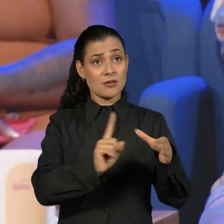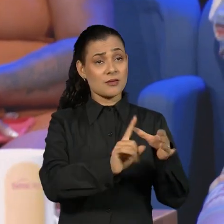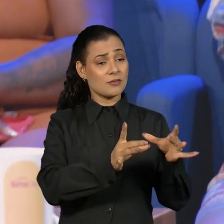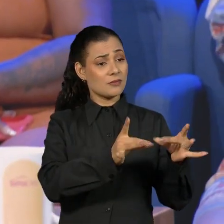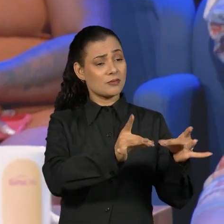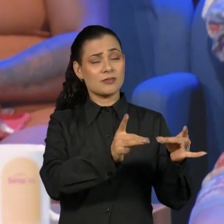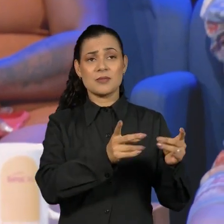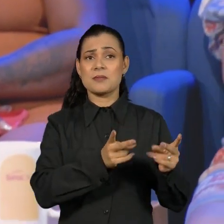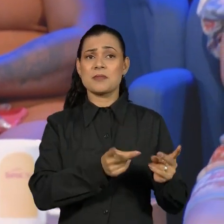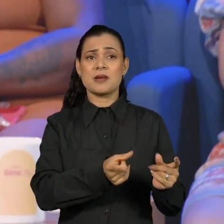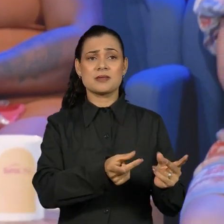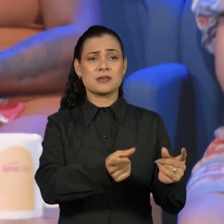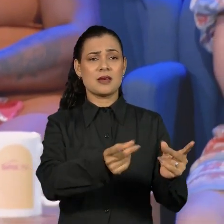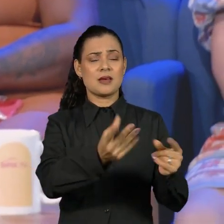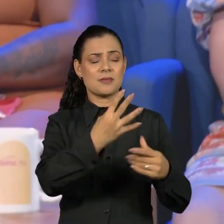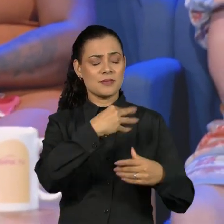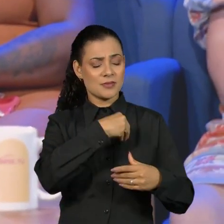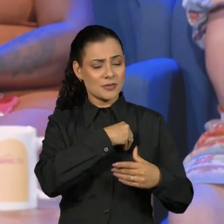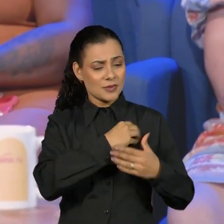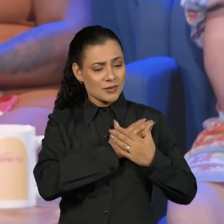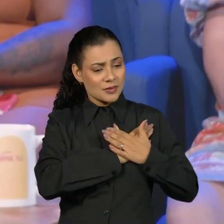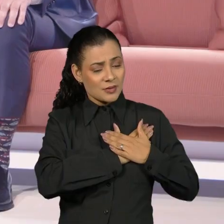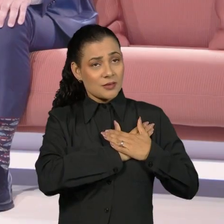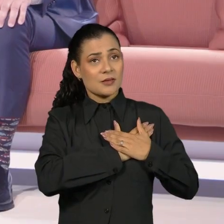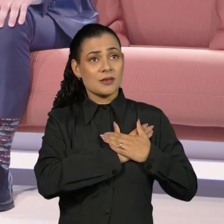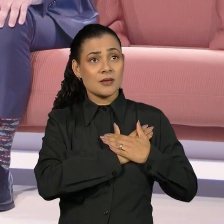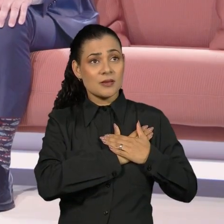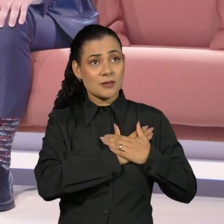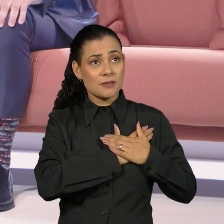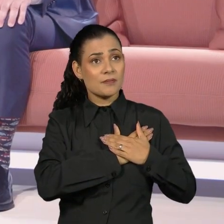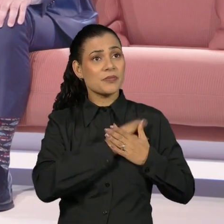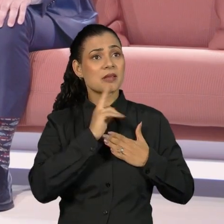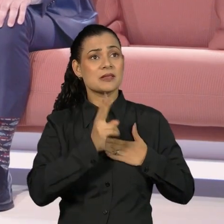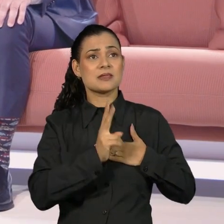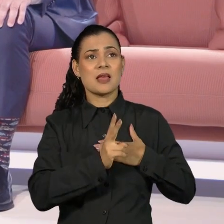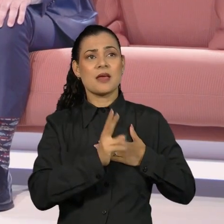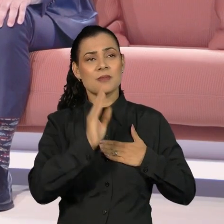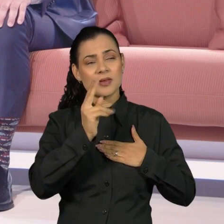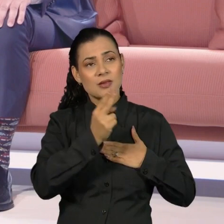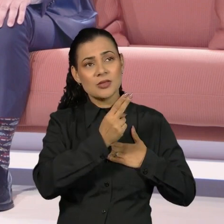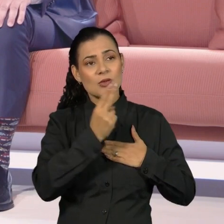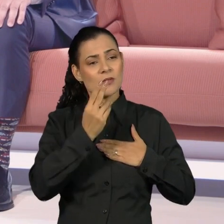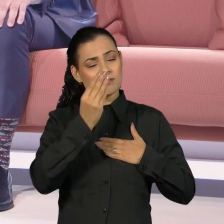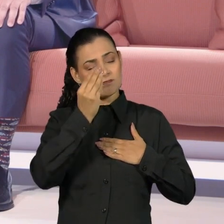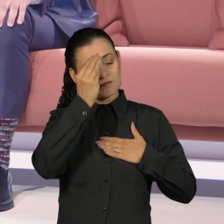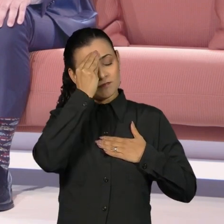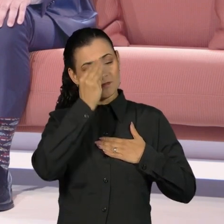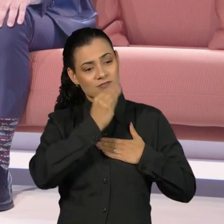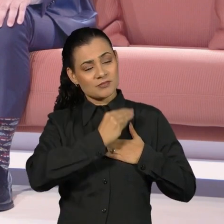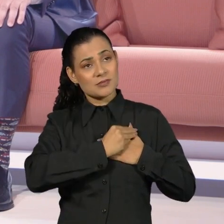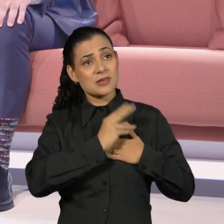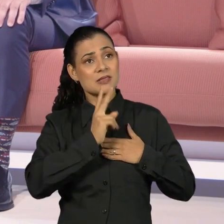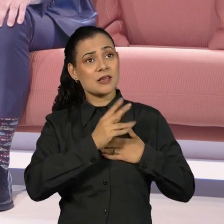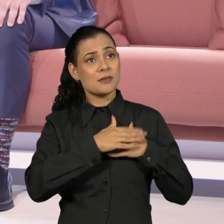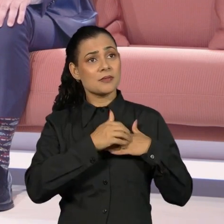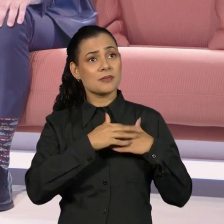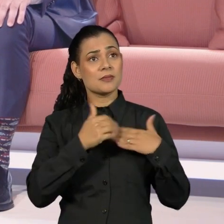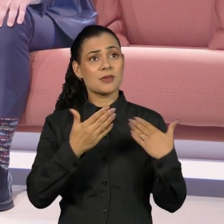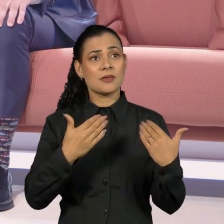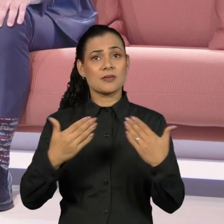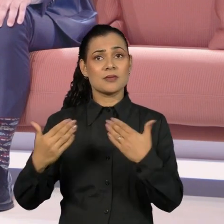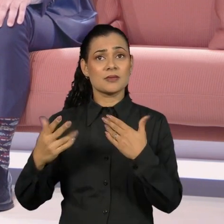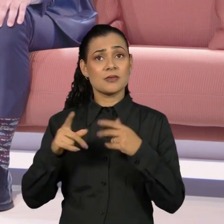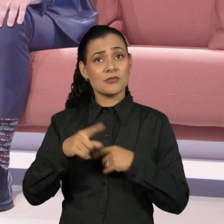continuarei sendo. Deem-me o nome que vocês sempre me deram. Falem comigo como vocês sempre fizeram.